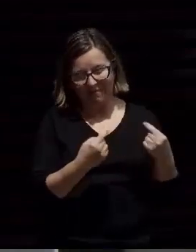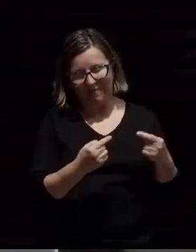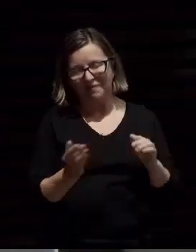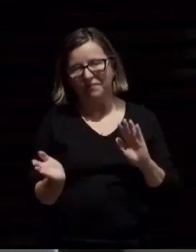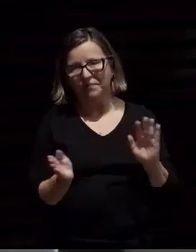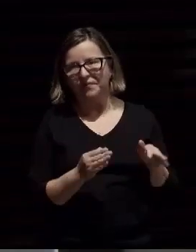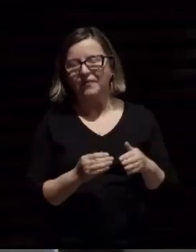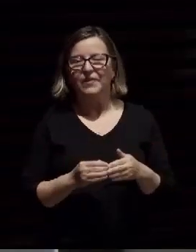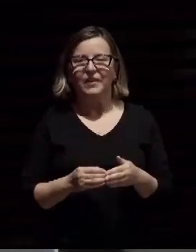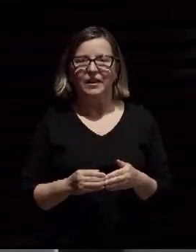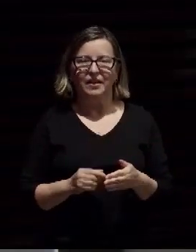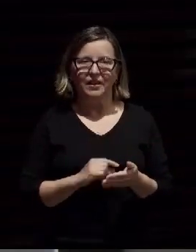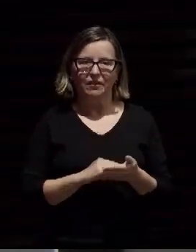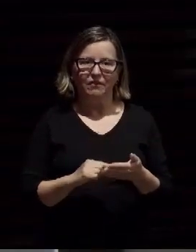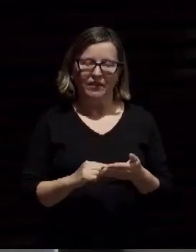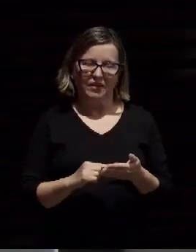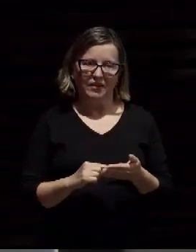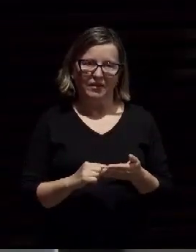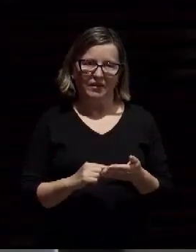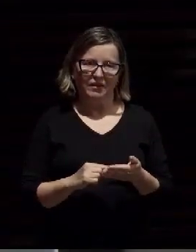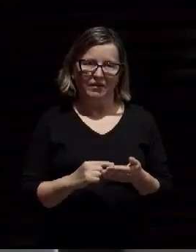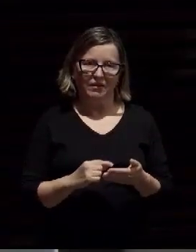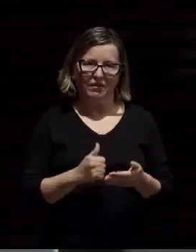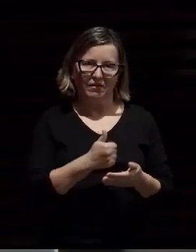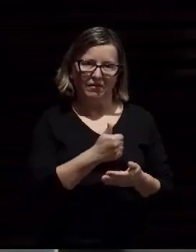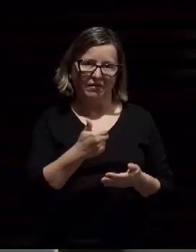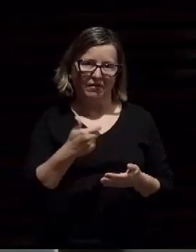Versículo 13 de João 16.